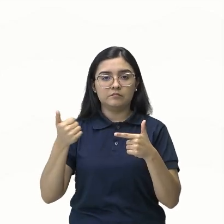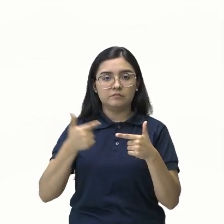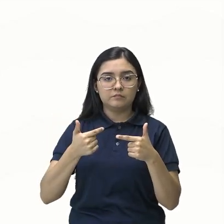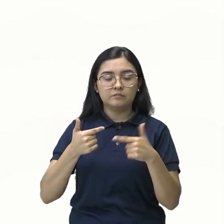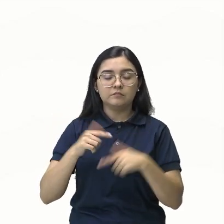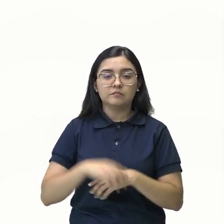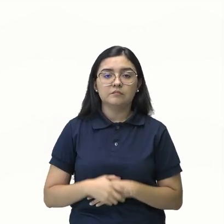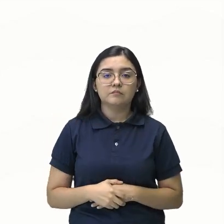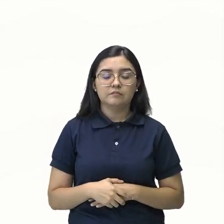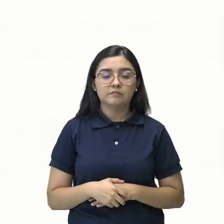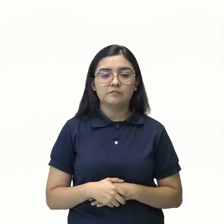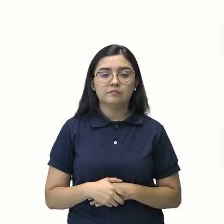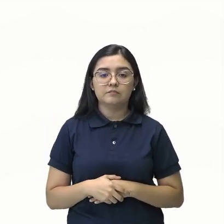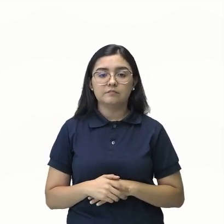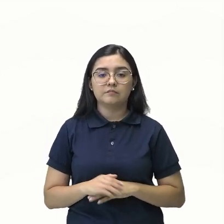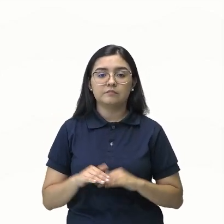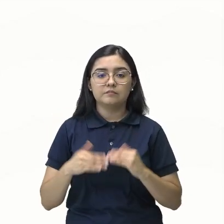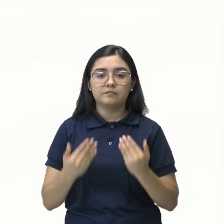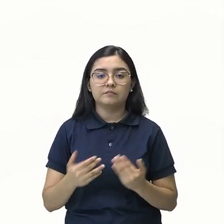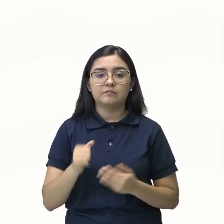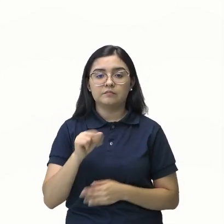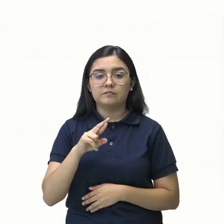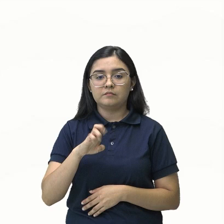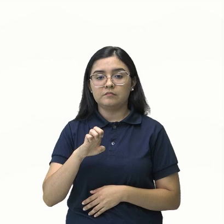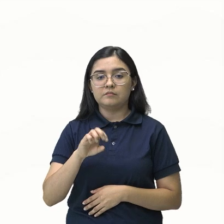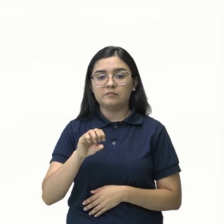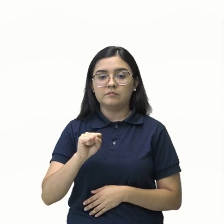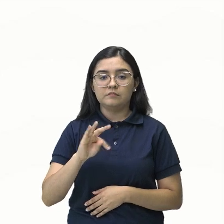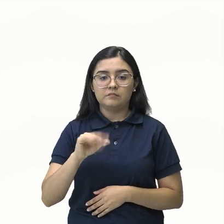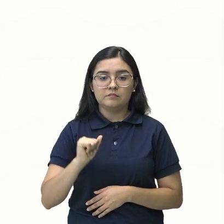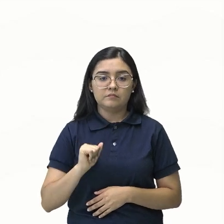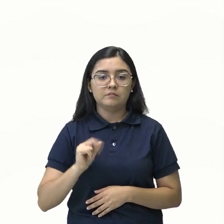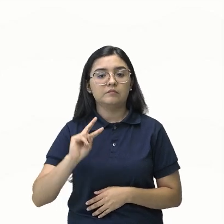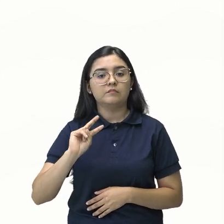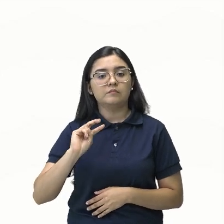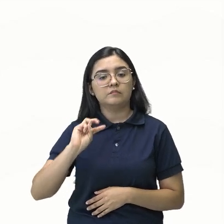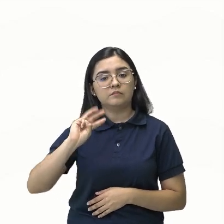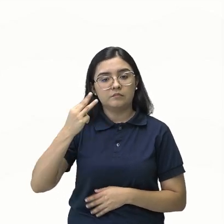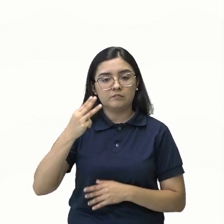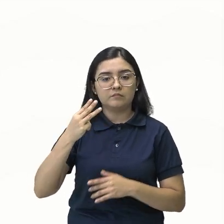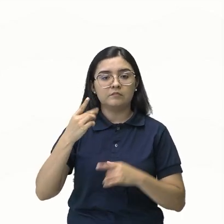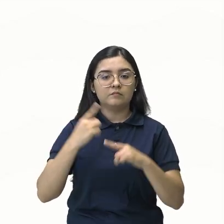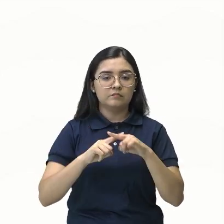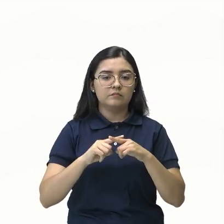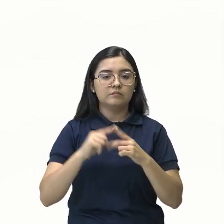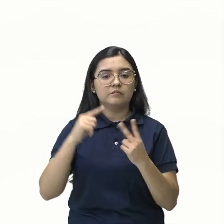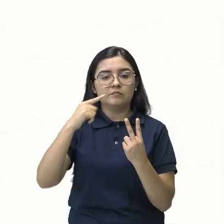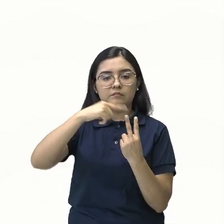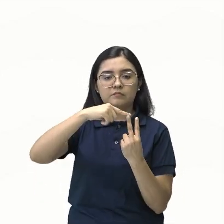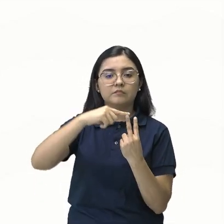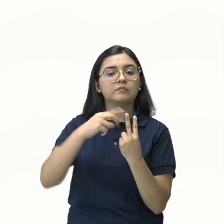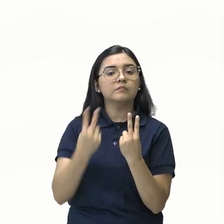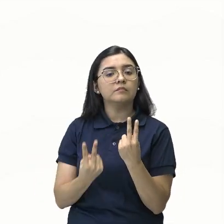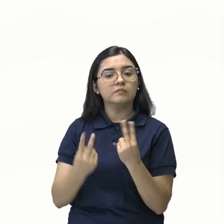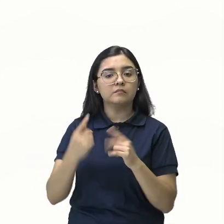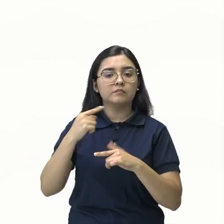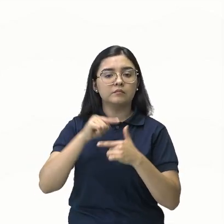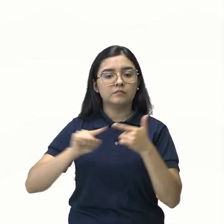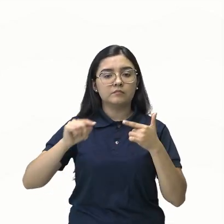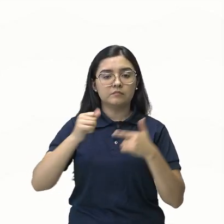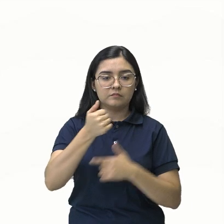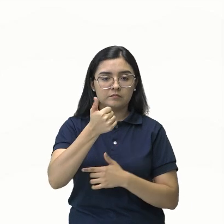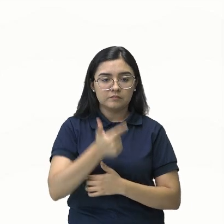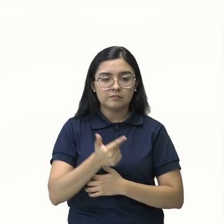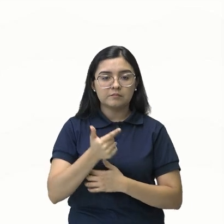12. Tá bom? Então, aresta ao cubo vezes raiz quadrada de 2 dividido por